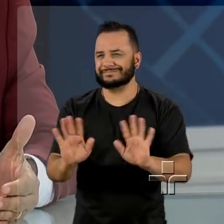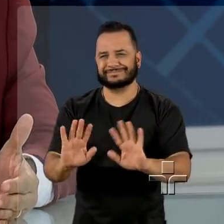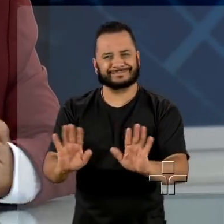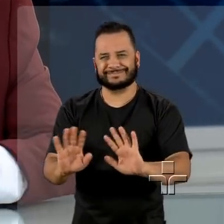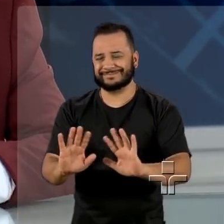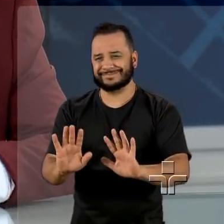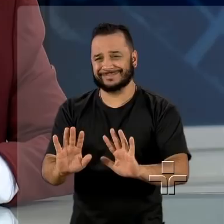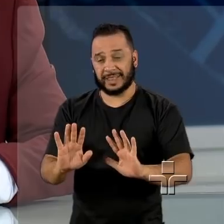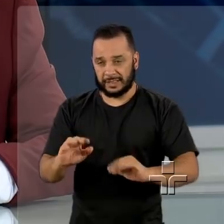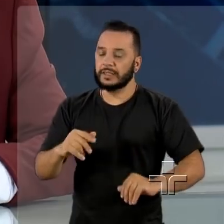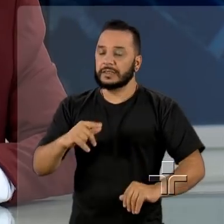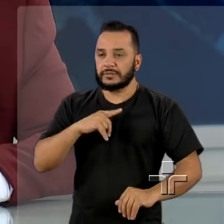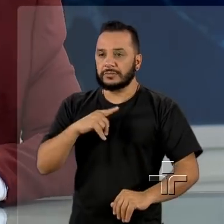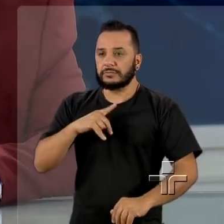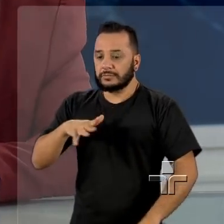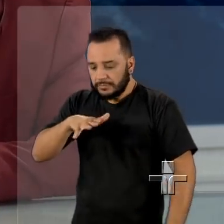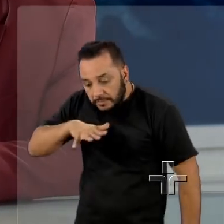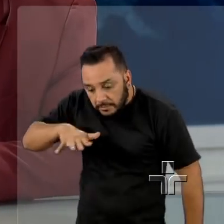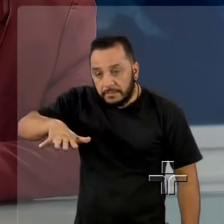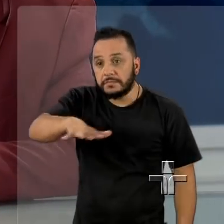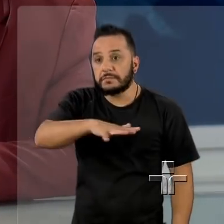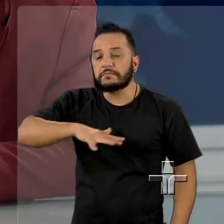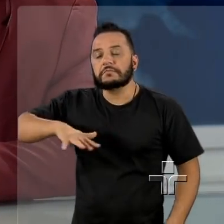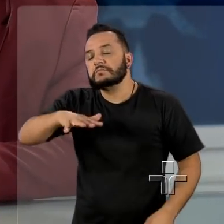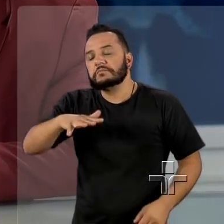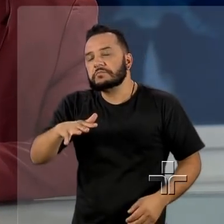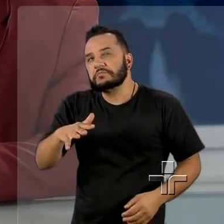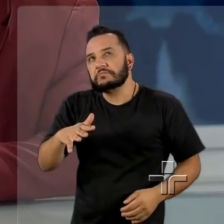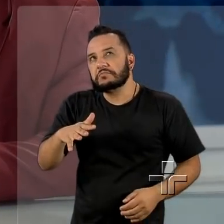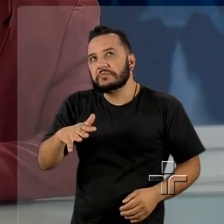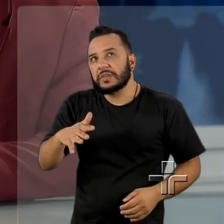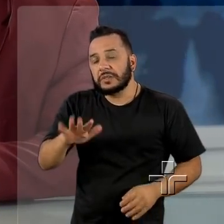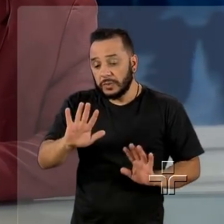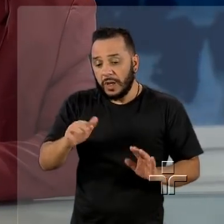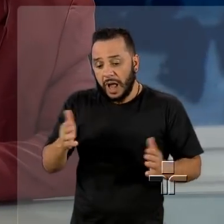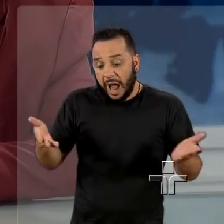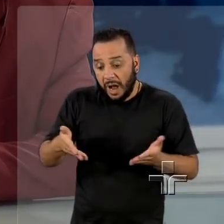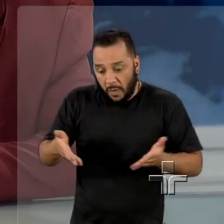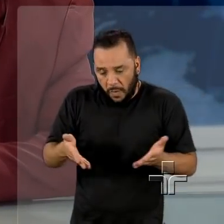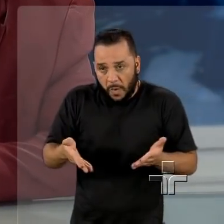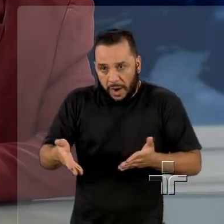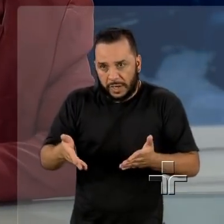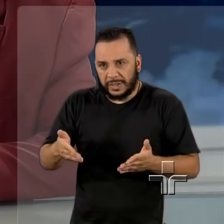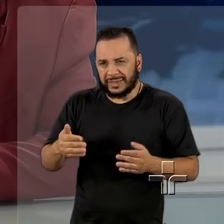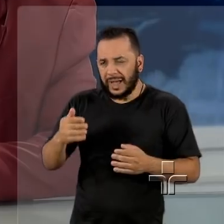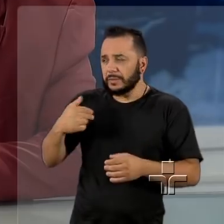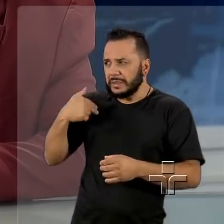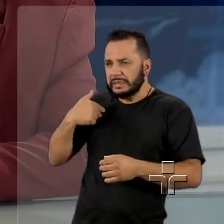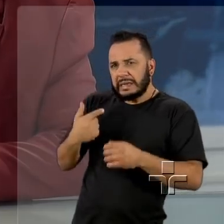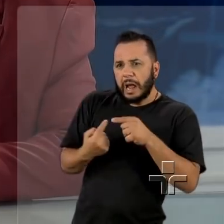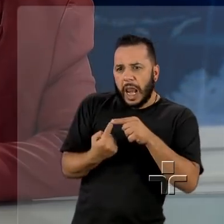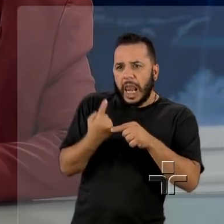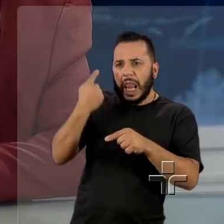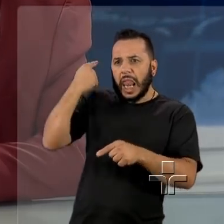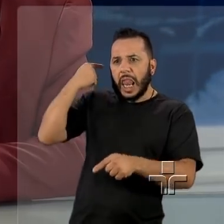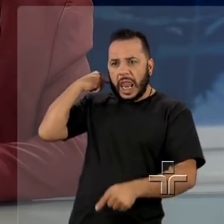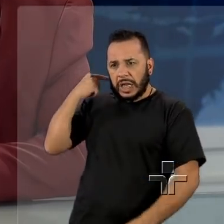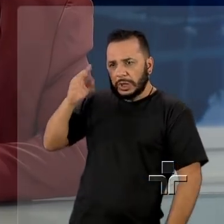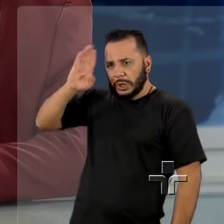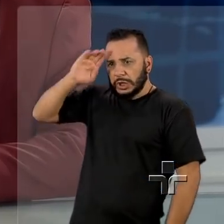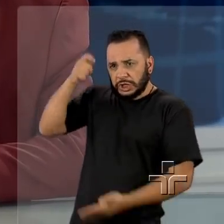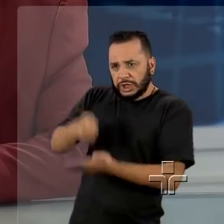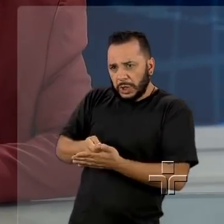correto em querer saber dos candidatos que até agora não apresentaram suas plataformas para ninguém, saber o que eles